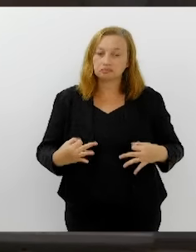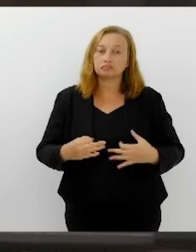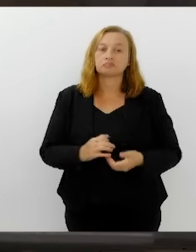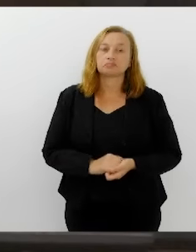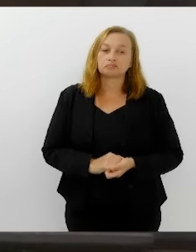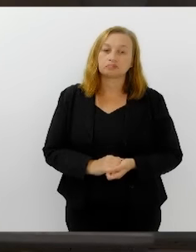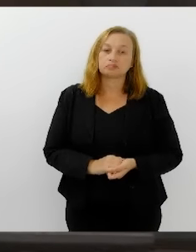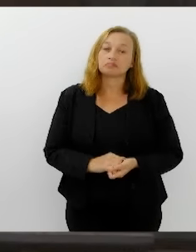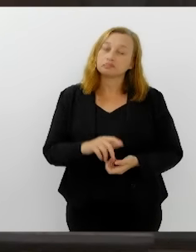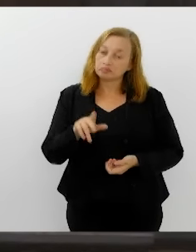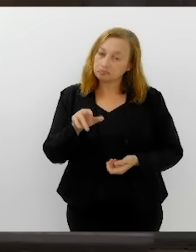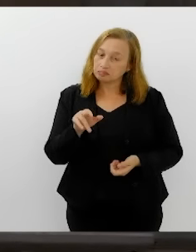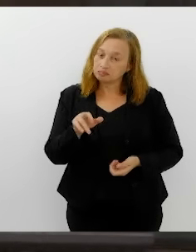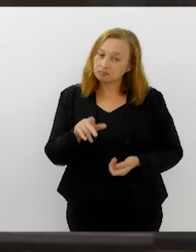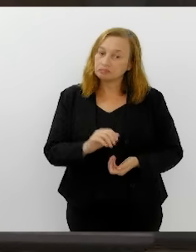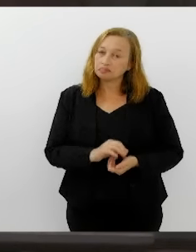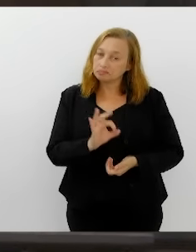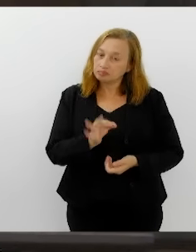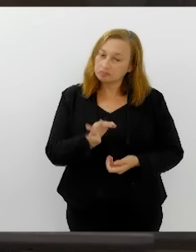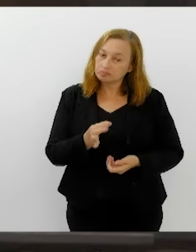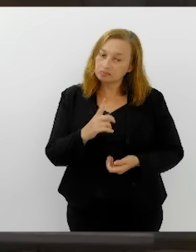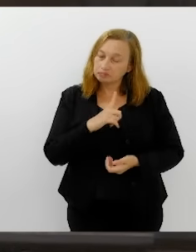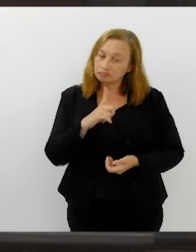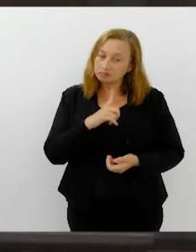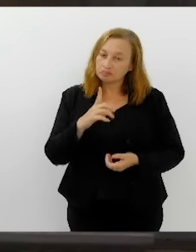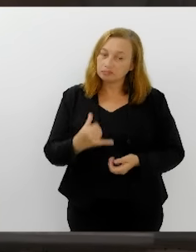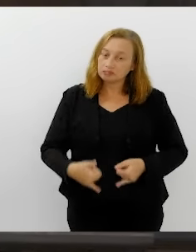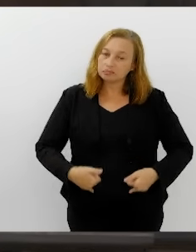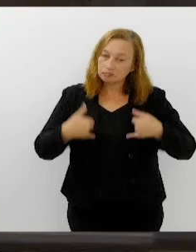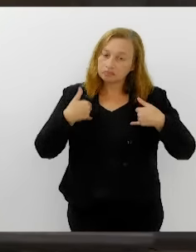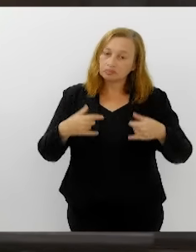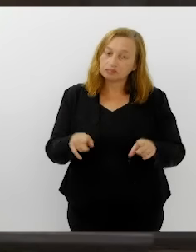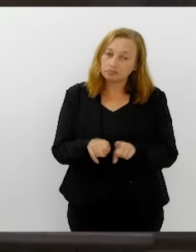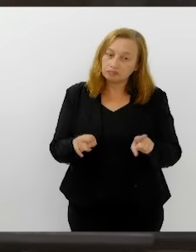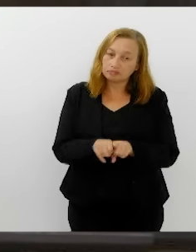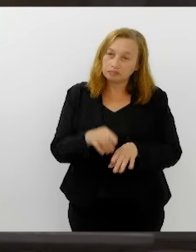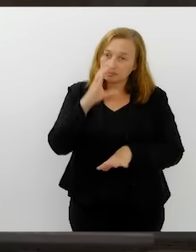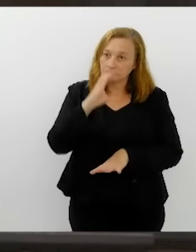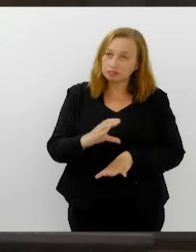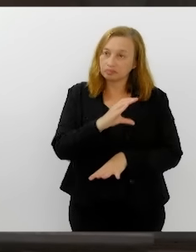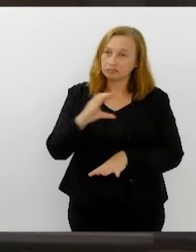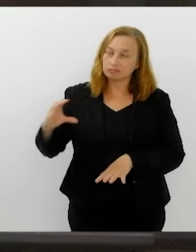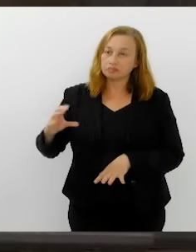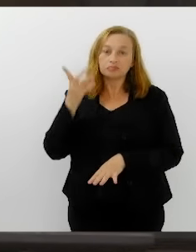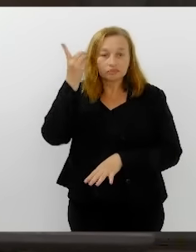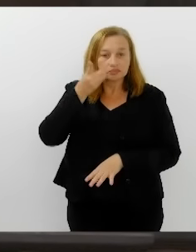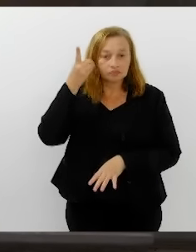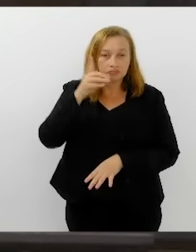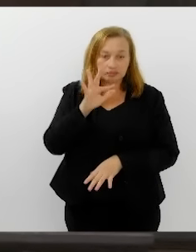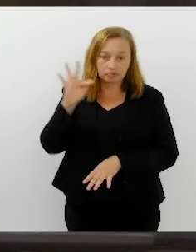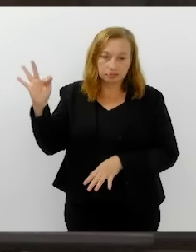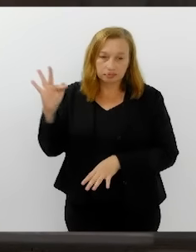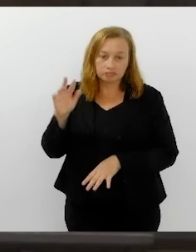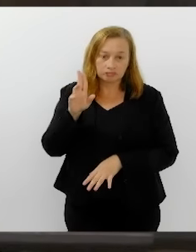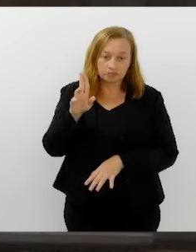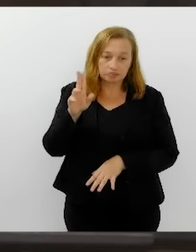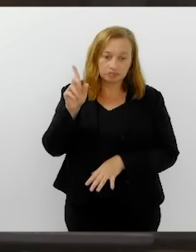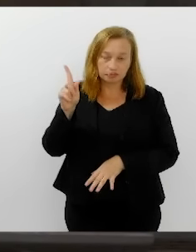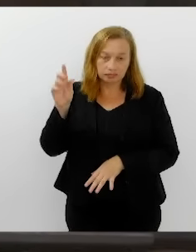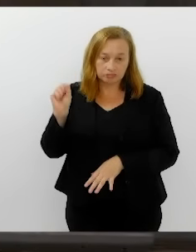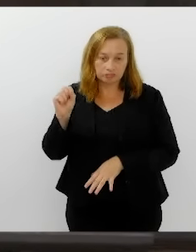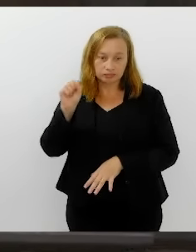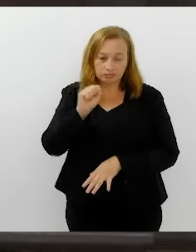um irmão que eu tenho certeza que orgulha muito também a Igreja Católica, que é o deputado federal Hugo Leal, a quem eu